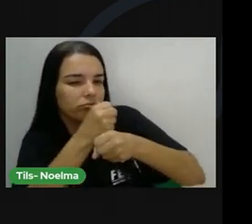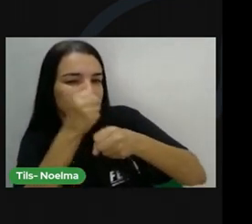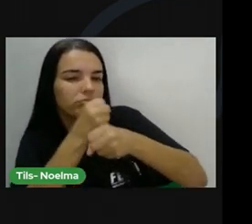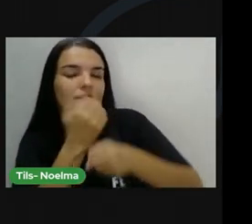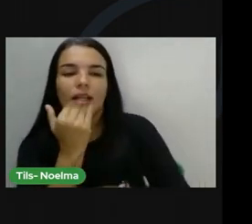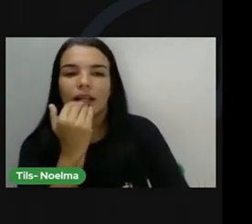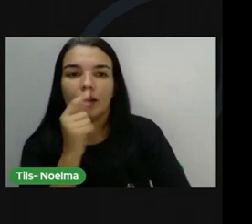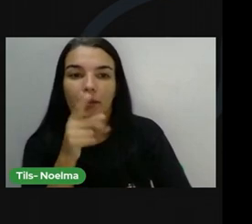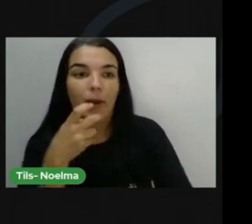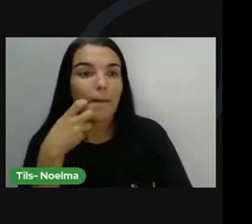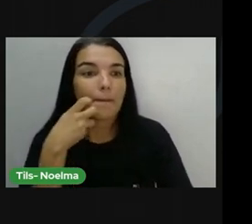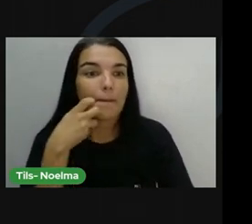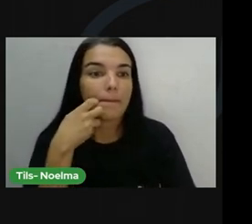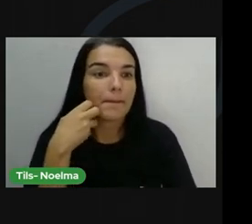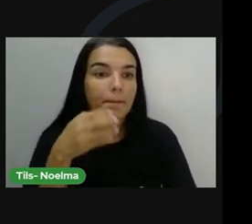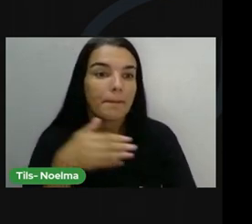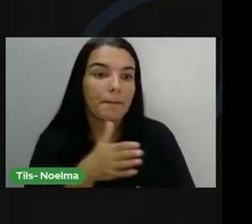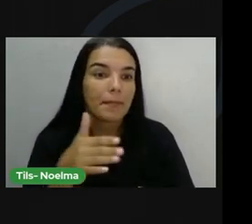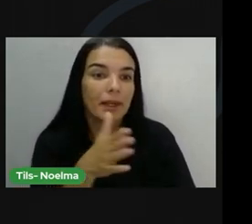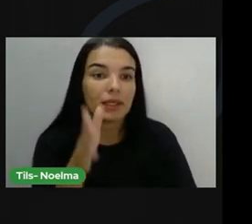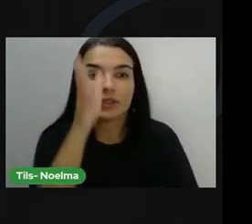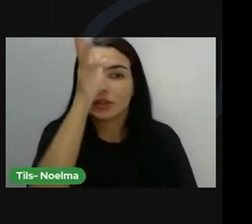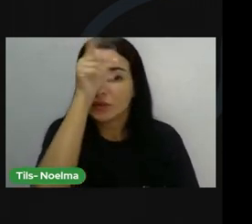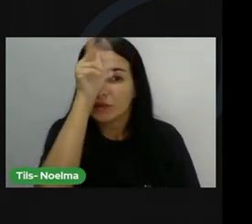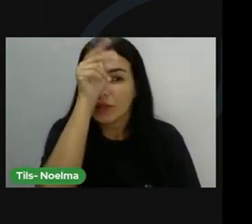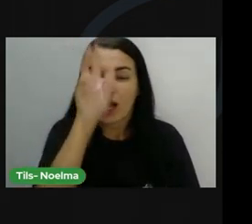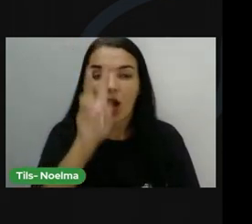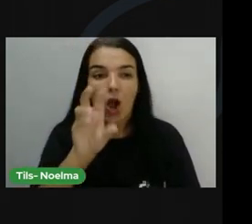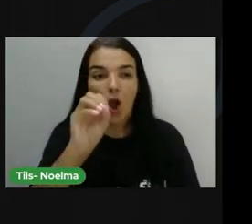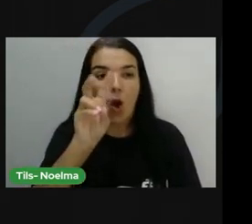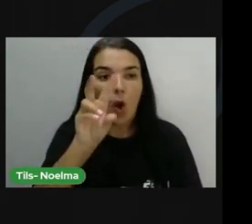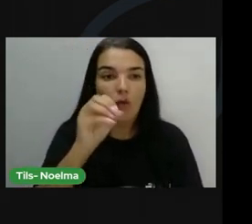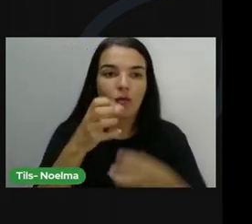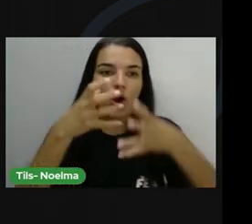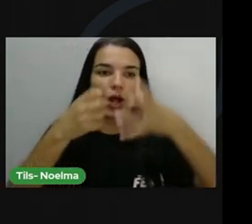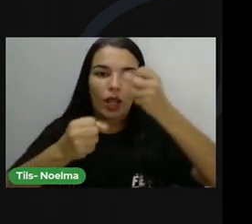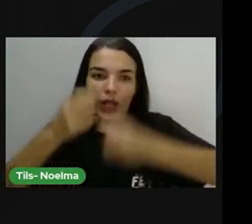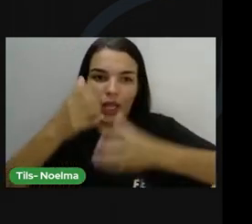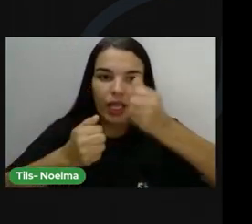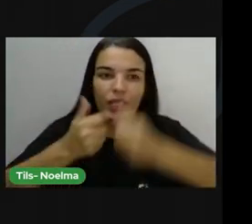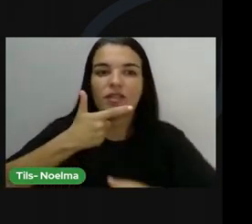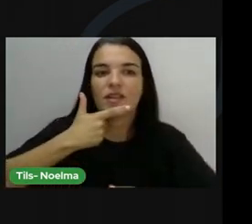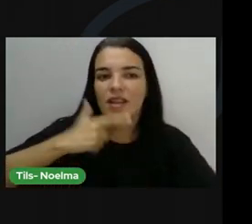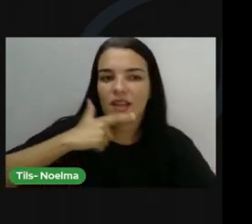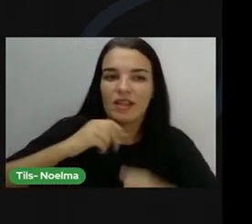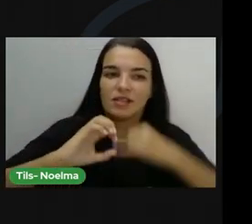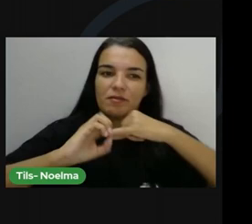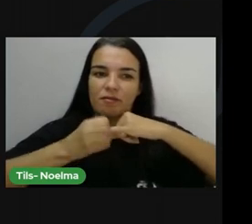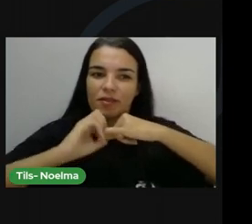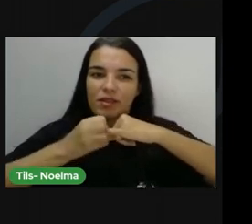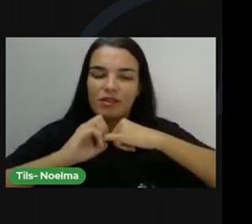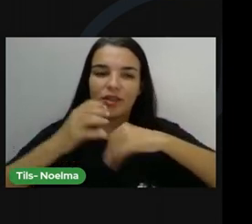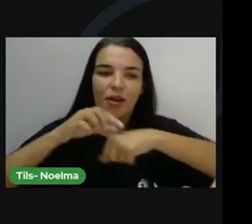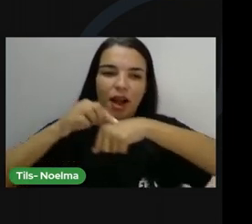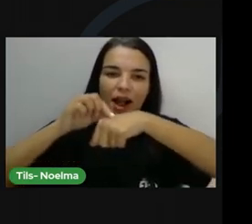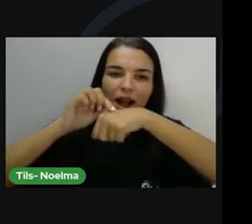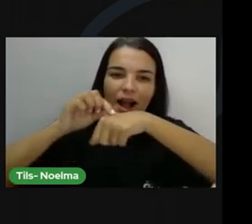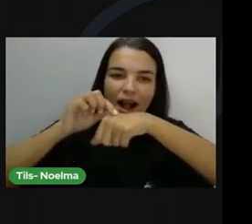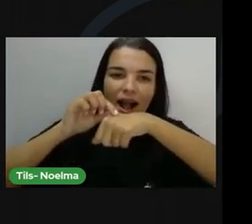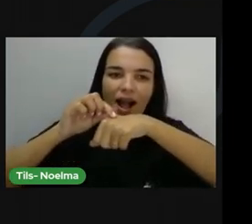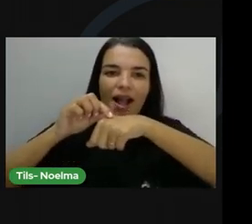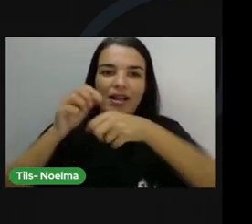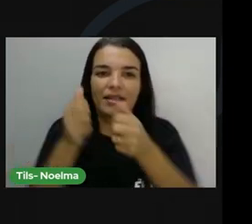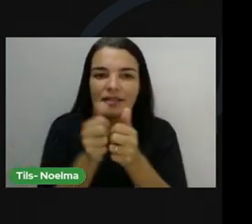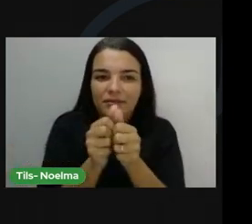o peixe, o frango, os ovos, o leite, queijos, feijão, carne, soja, ervilha e